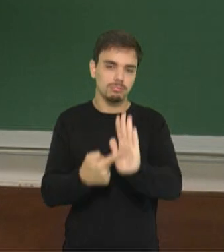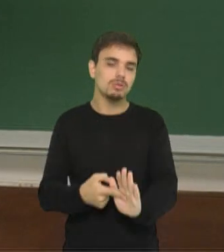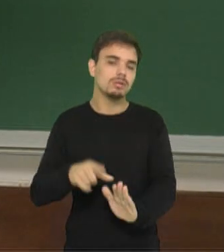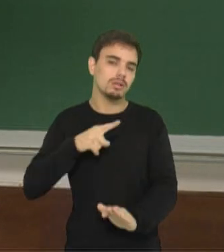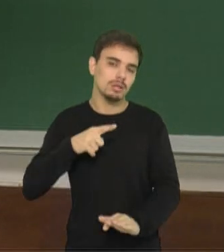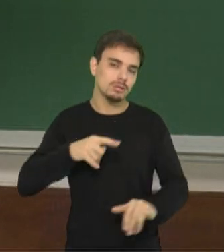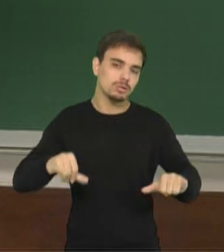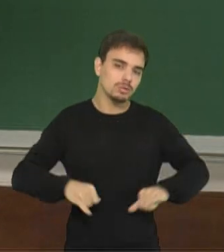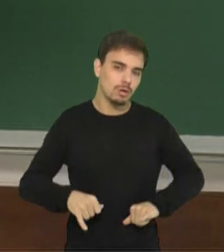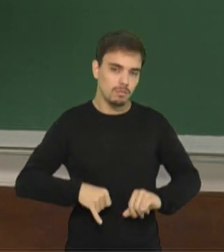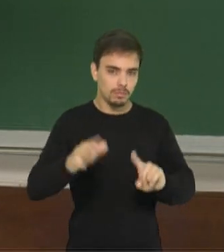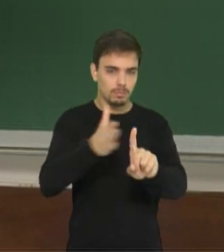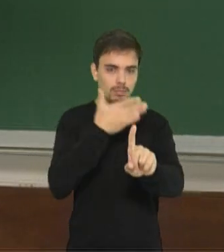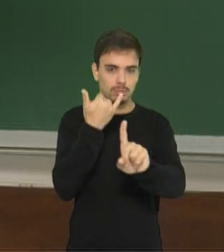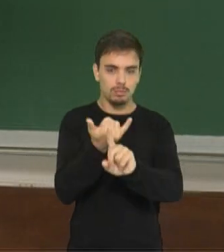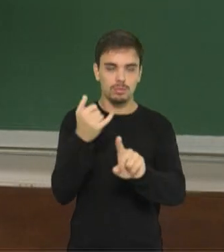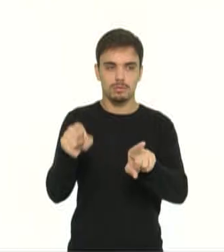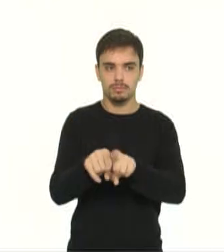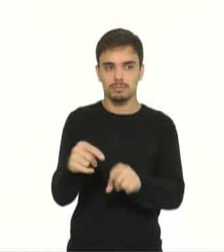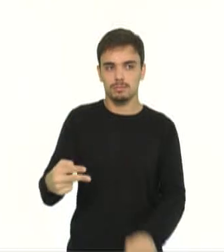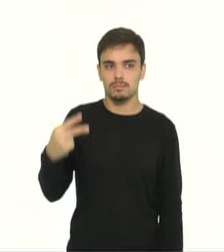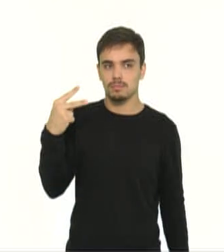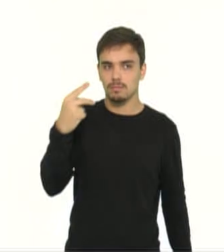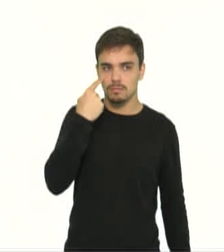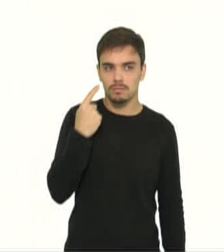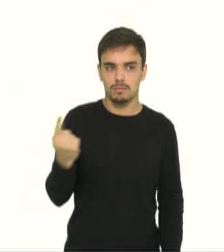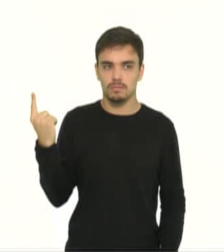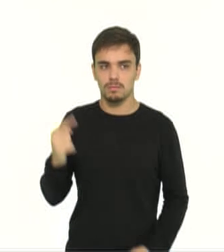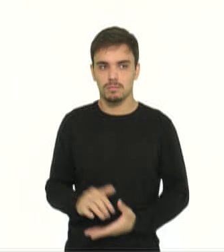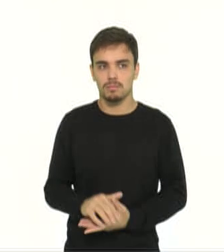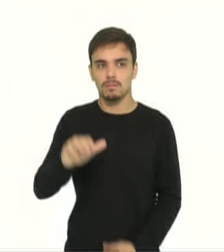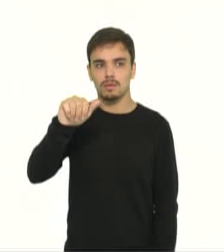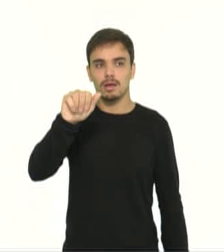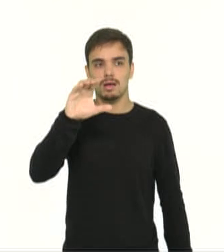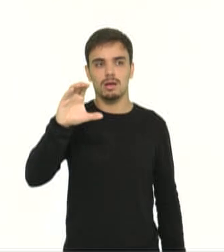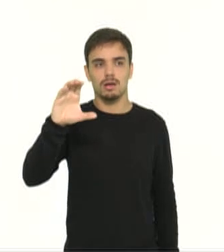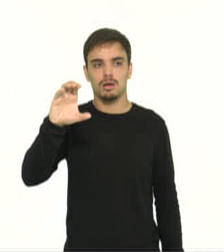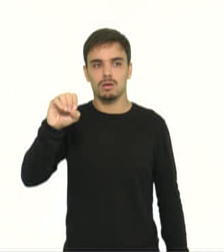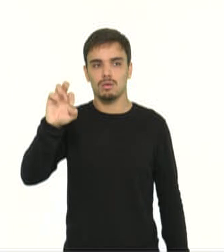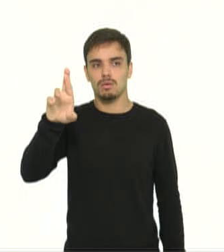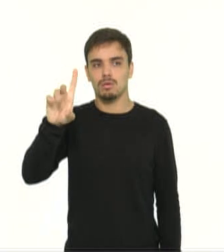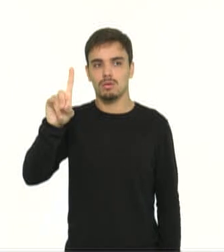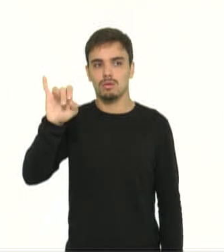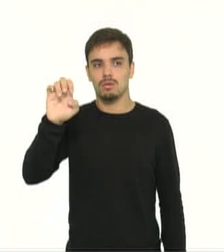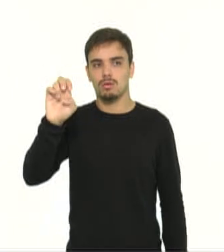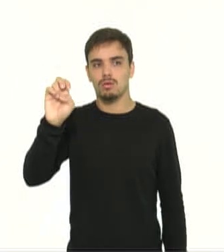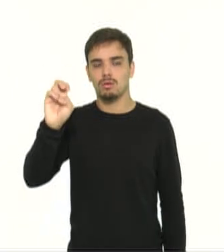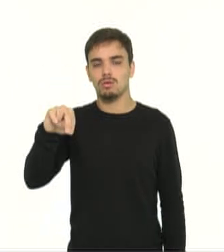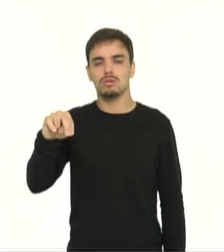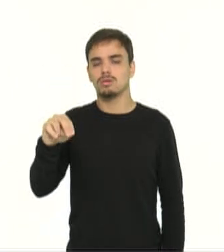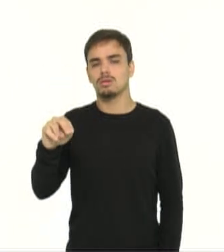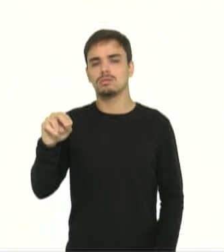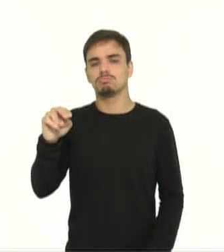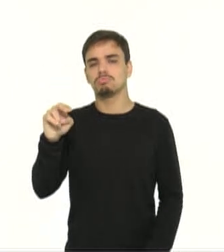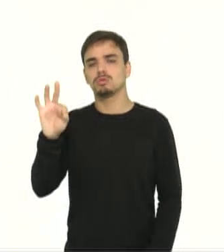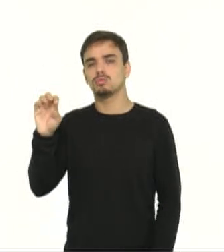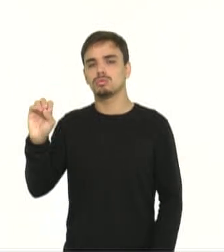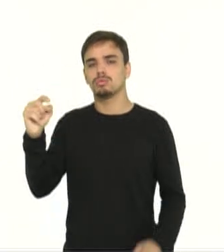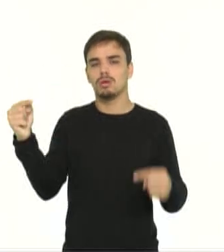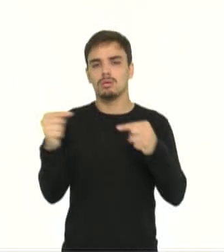sofrendo bullying, né? Number 2. O according to, nessa frase, é equivalente a qual significado?